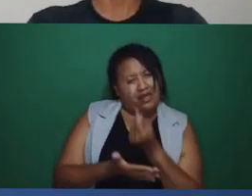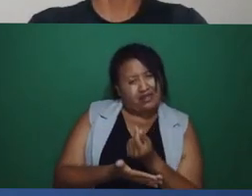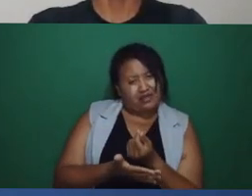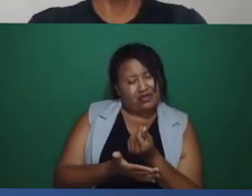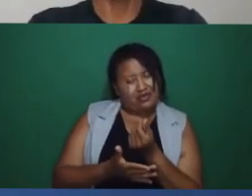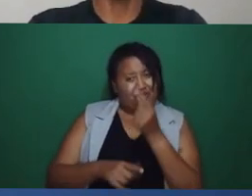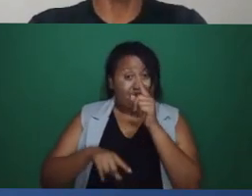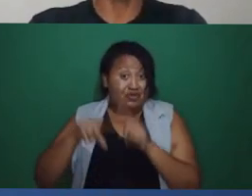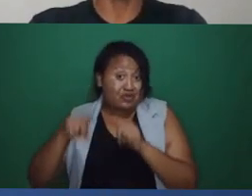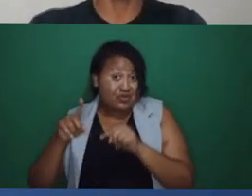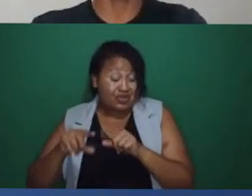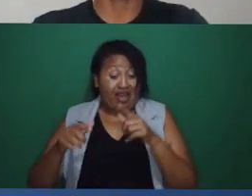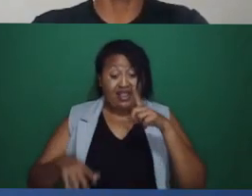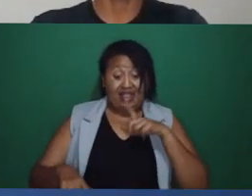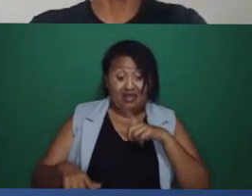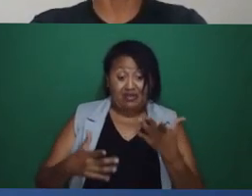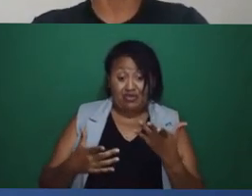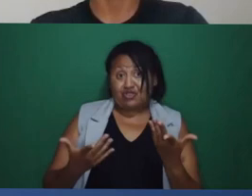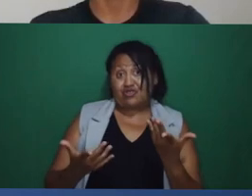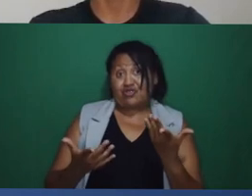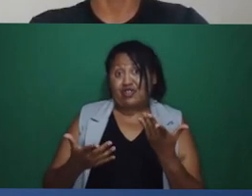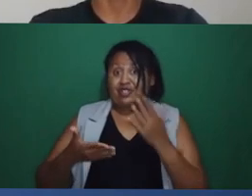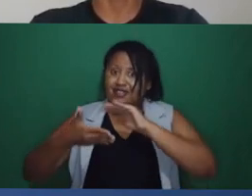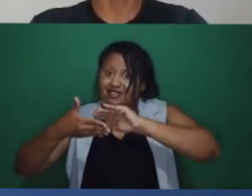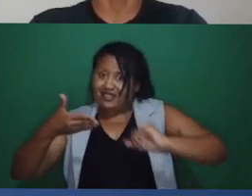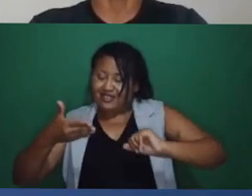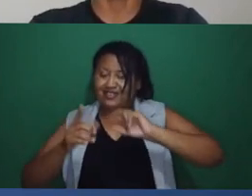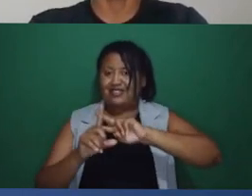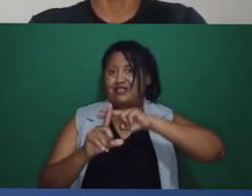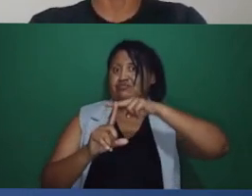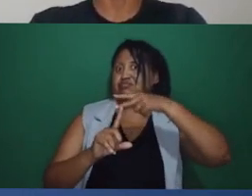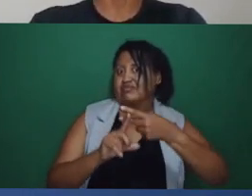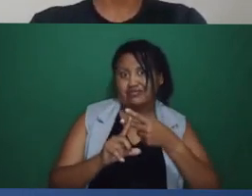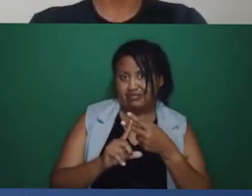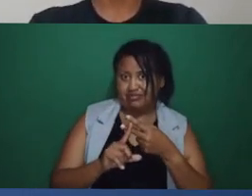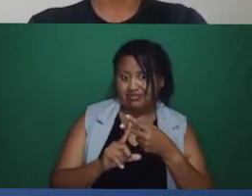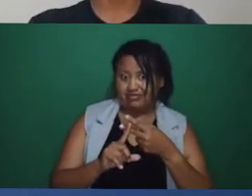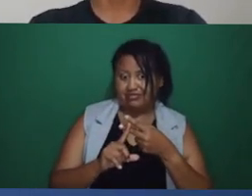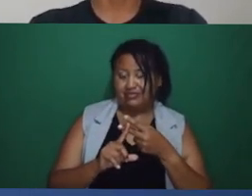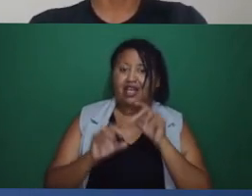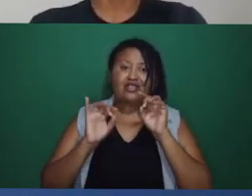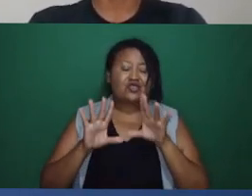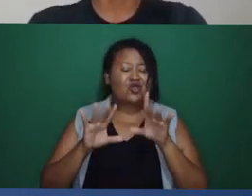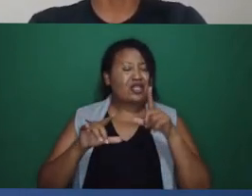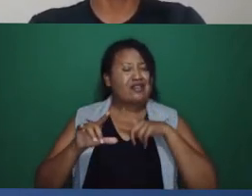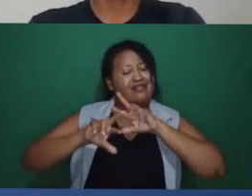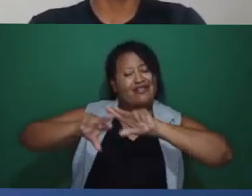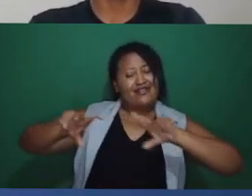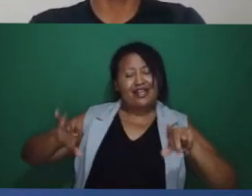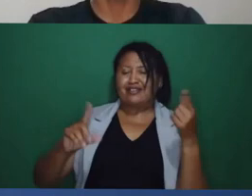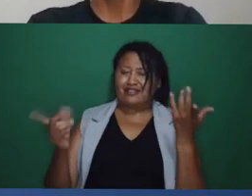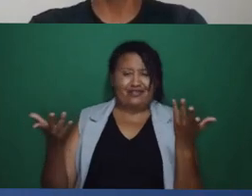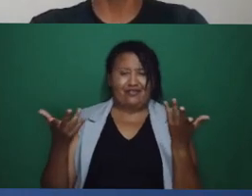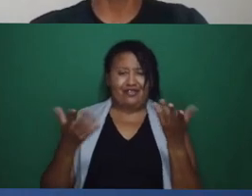Então veja aí nós temos descontos e aumentos sucessivos existem diversas formas de resolver